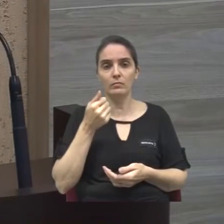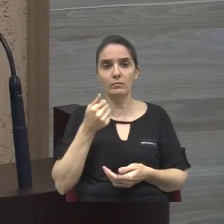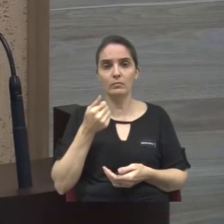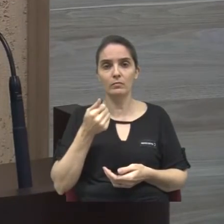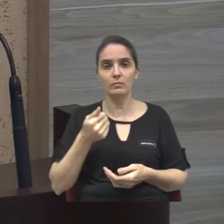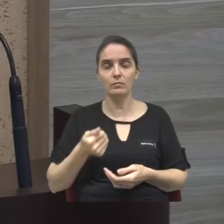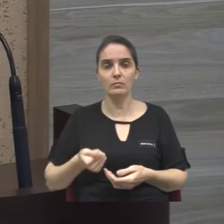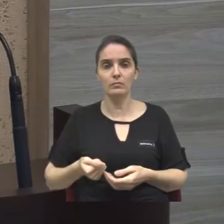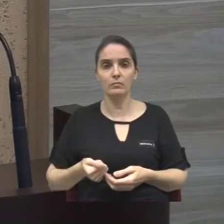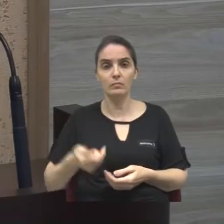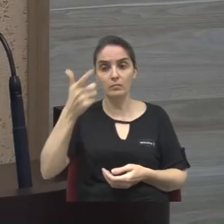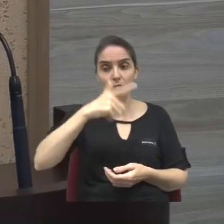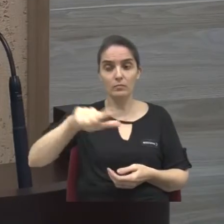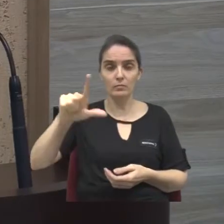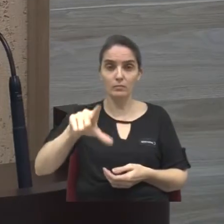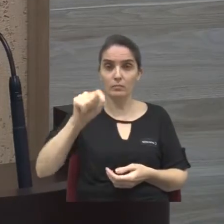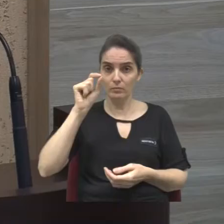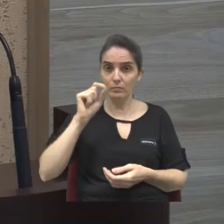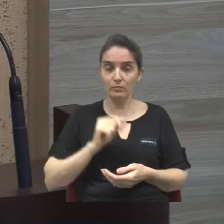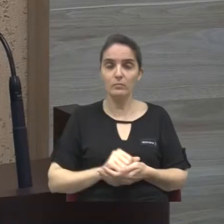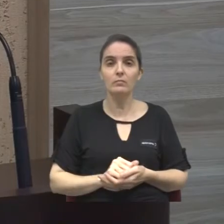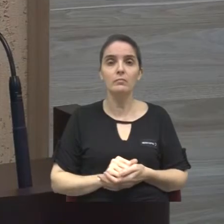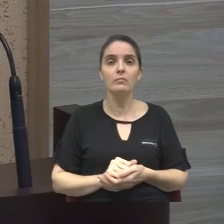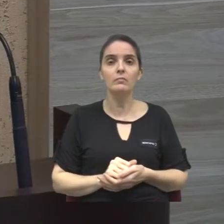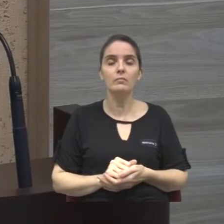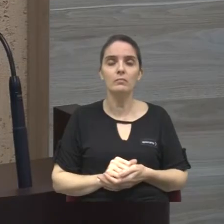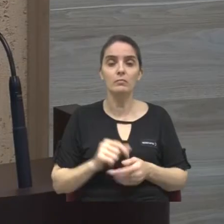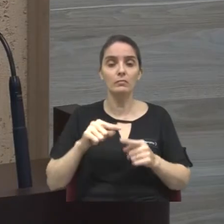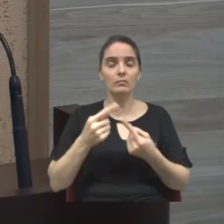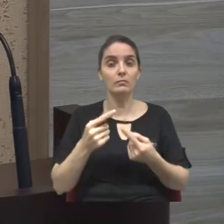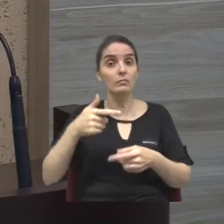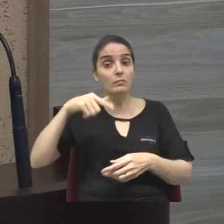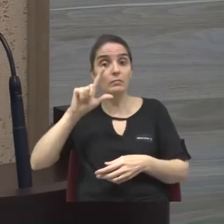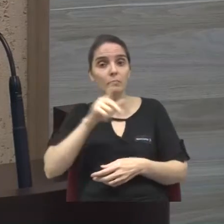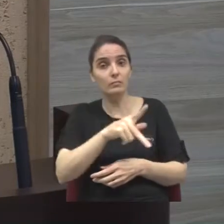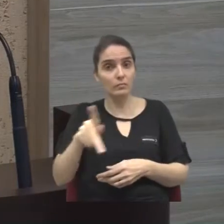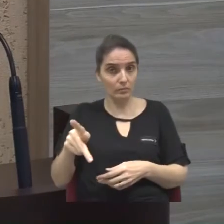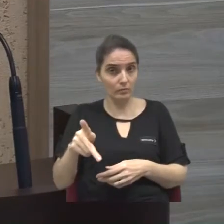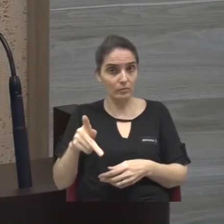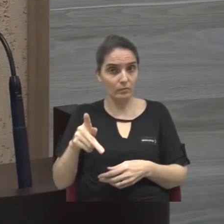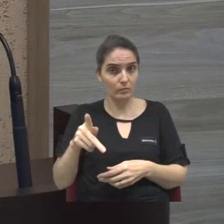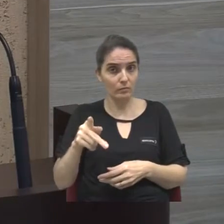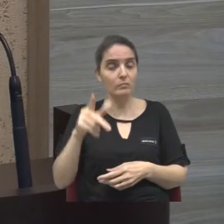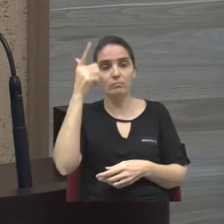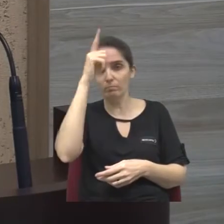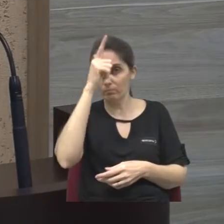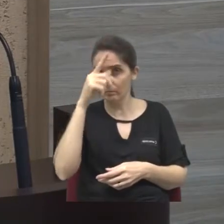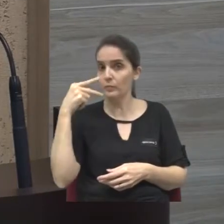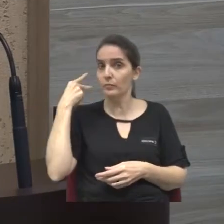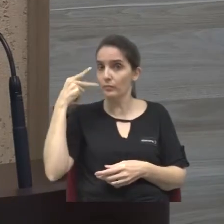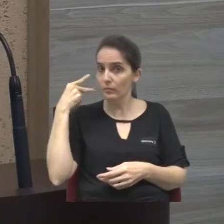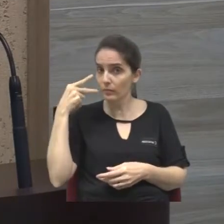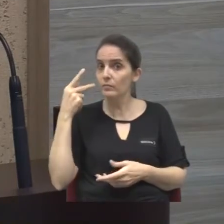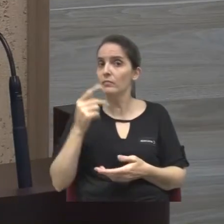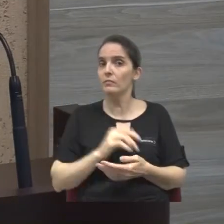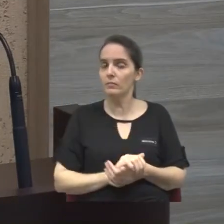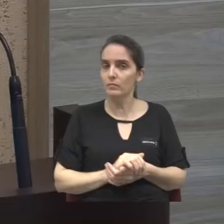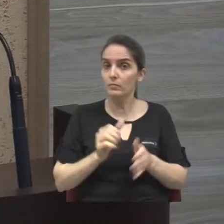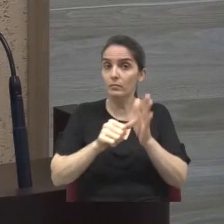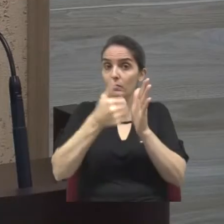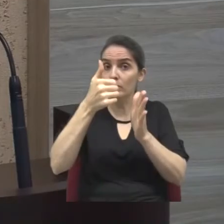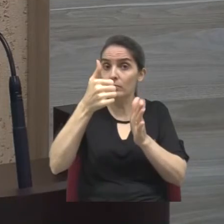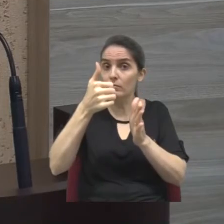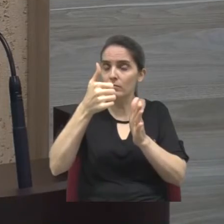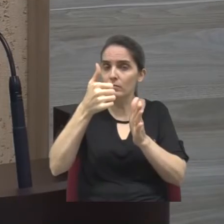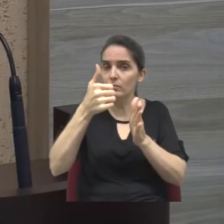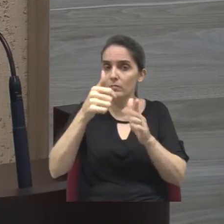de ser presidente, é vereador e tem um posicionamento. Presidente, me desculpe, mas a primeira função do presidente é